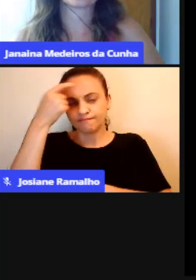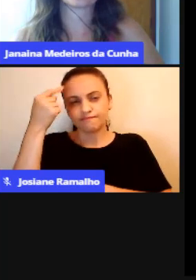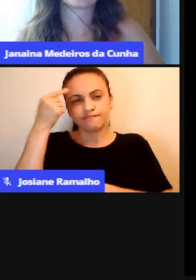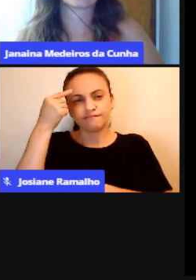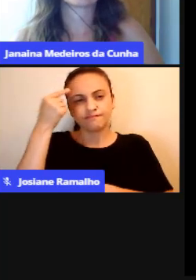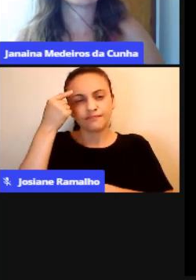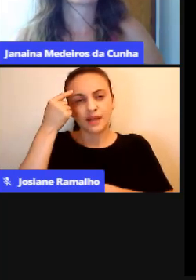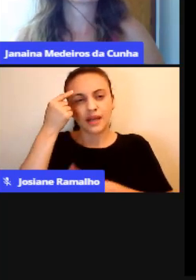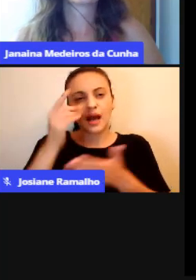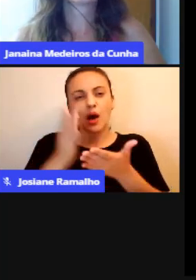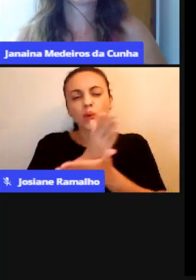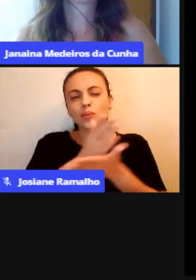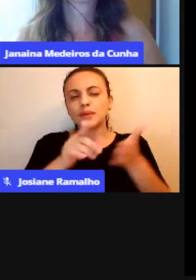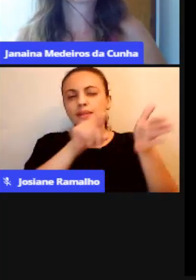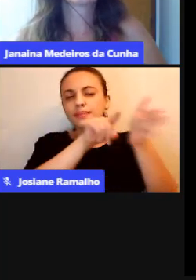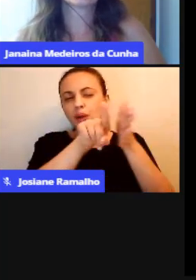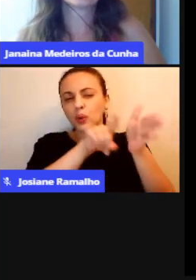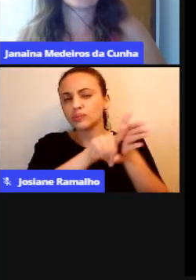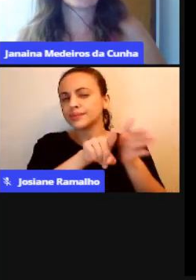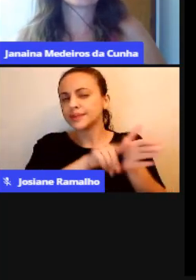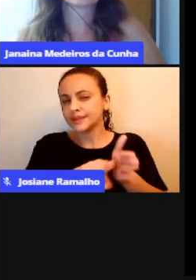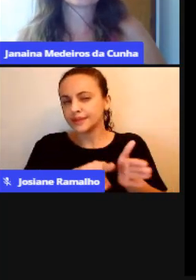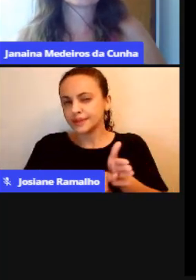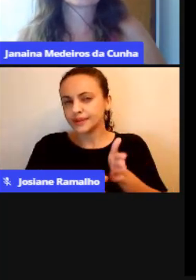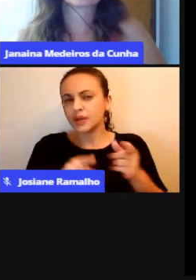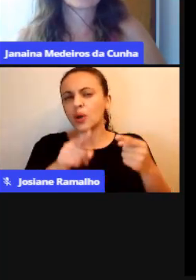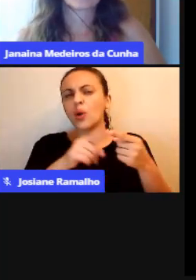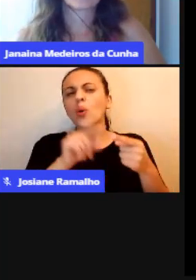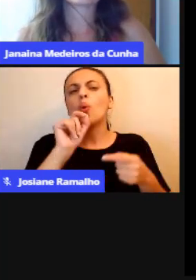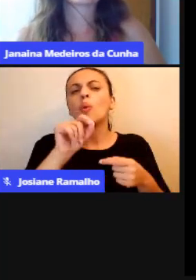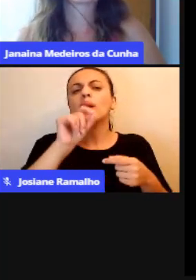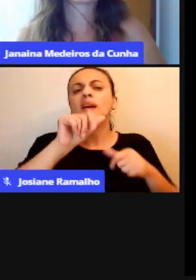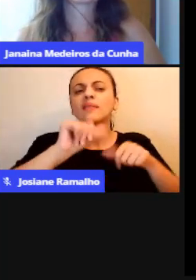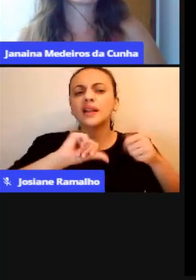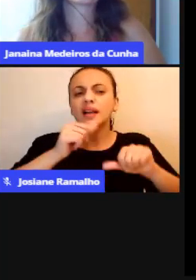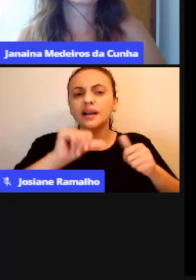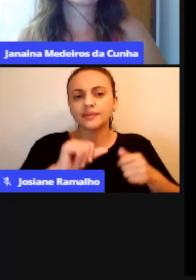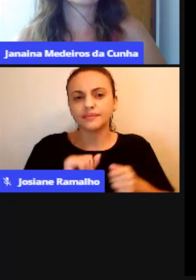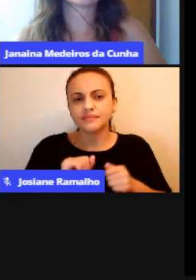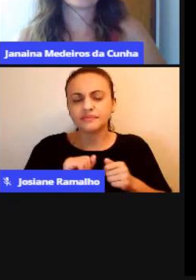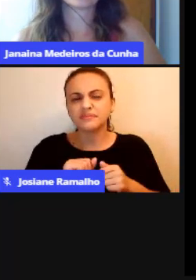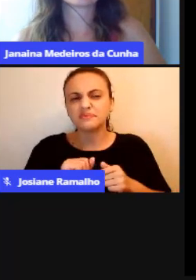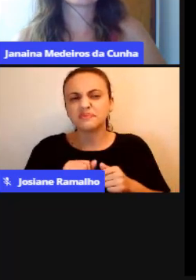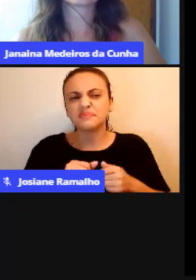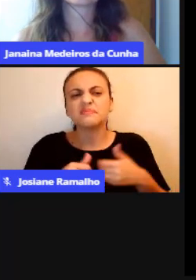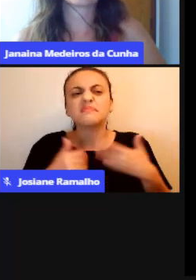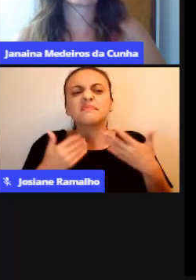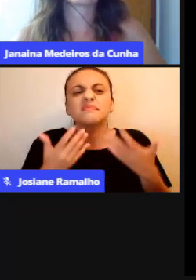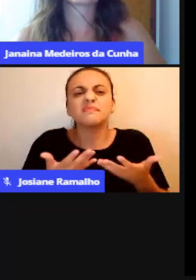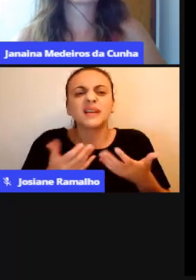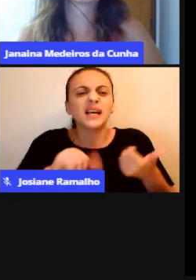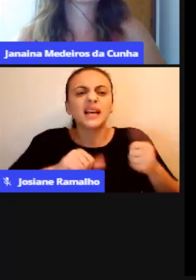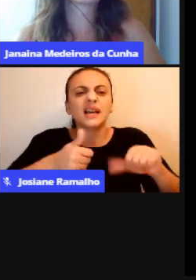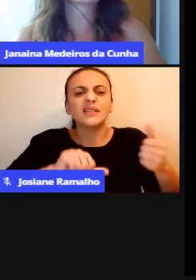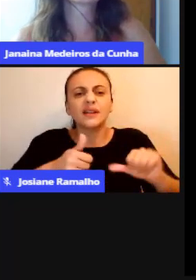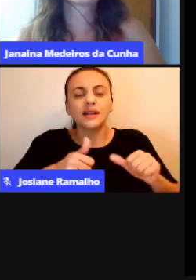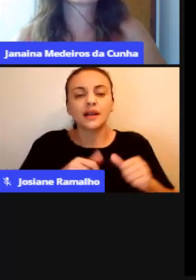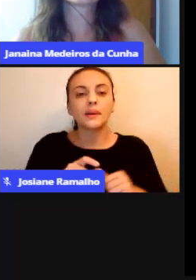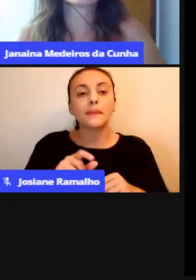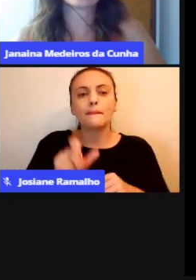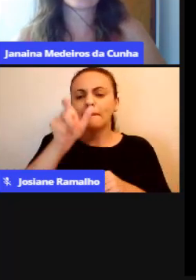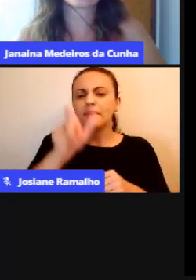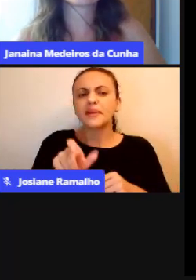questionamentos. Então, o que avaliar? Para que avaliar? Para